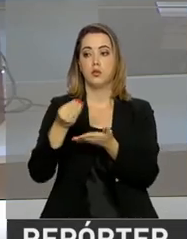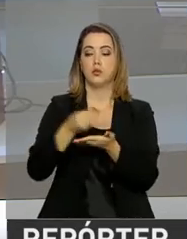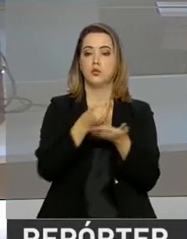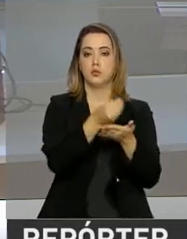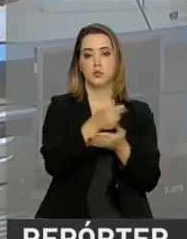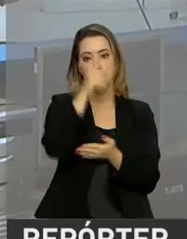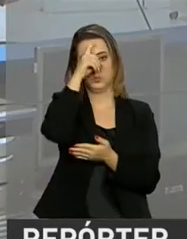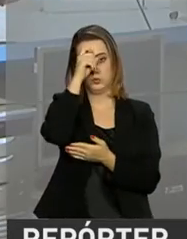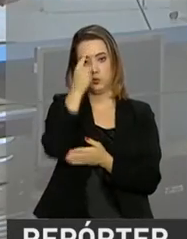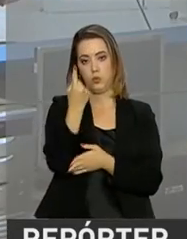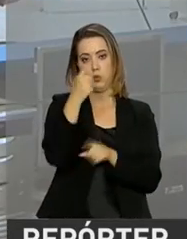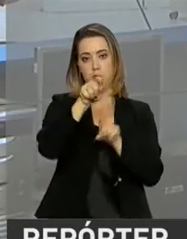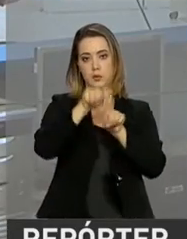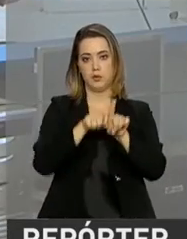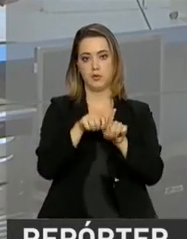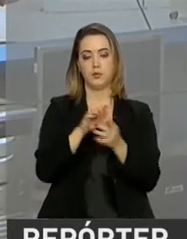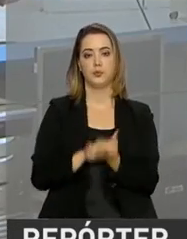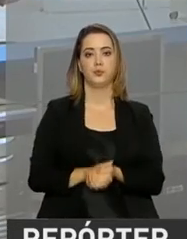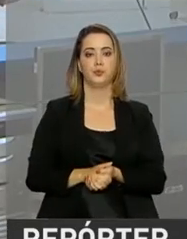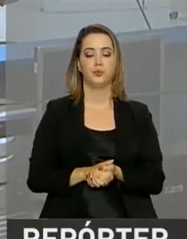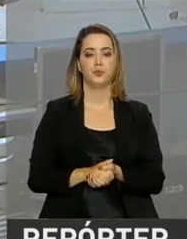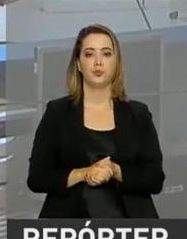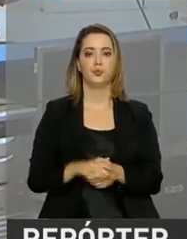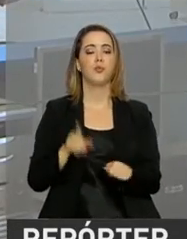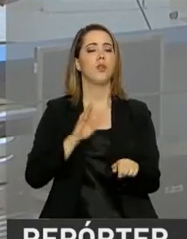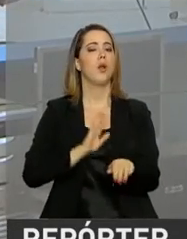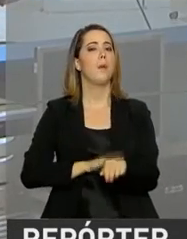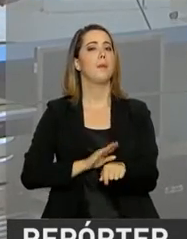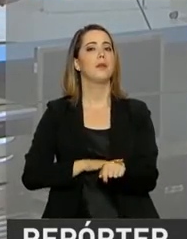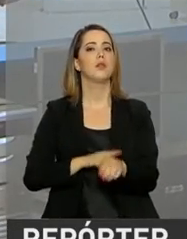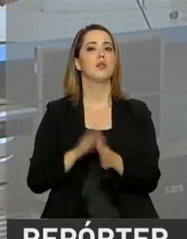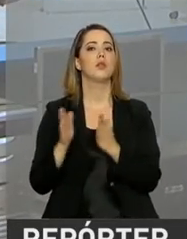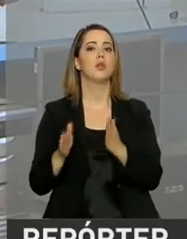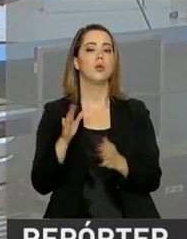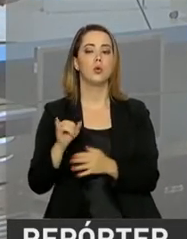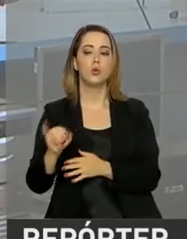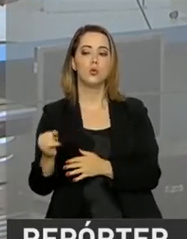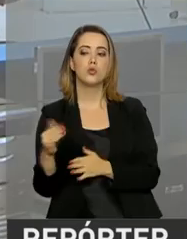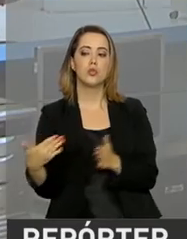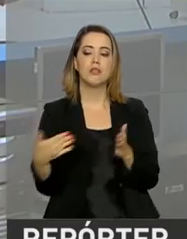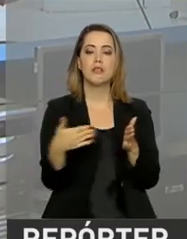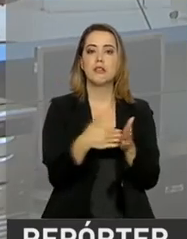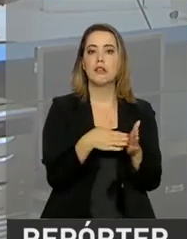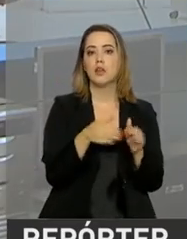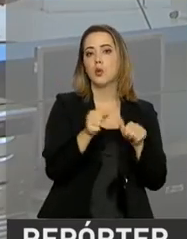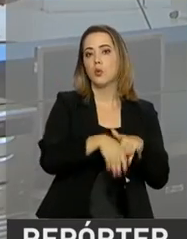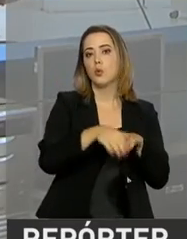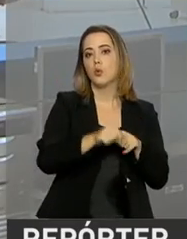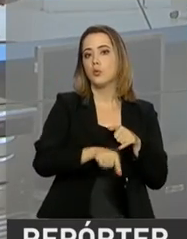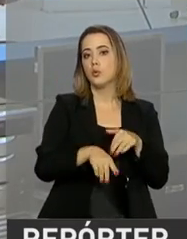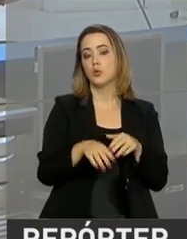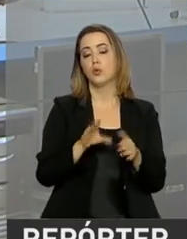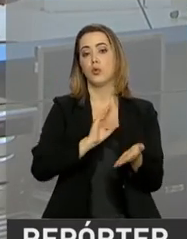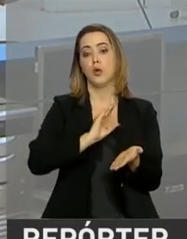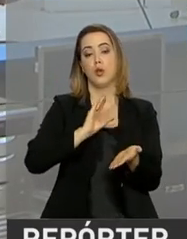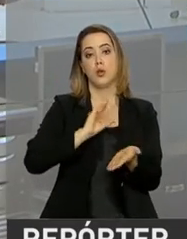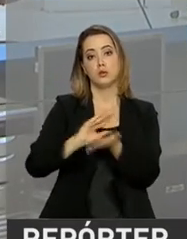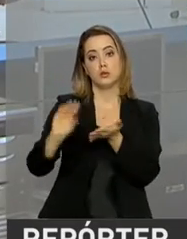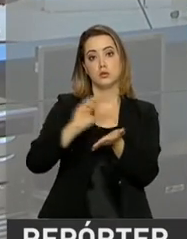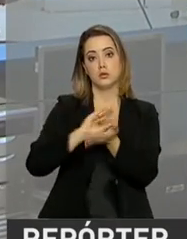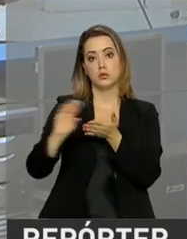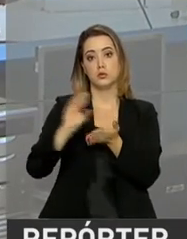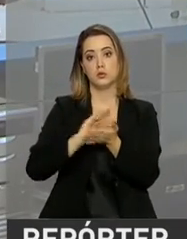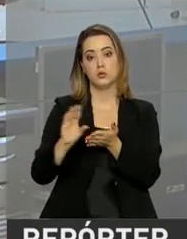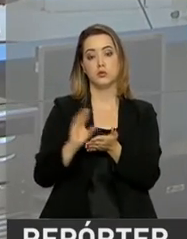mês entre janeiro e setembro deste ano os recursos federais para o abastecimento emergencial de água da operação